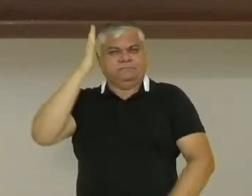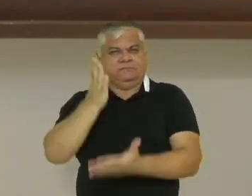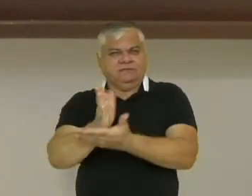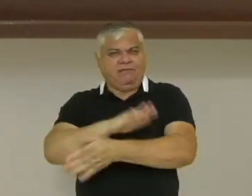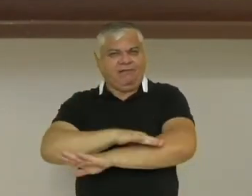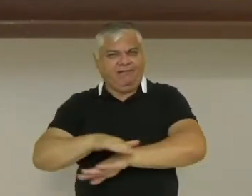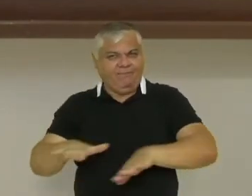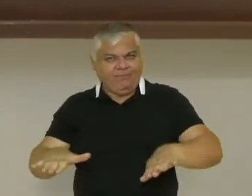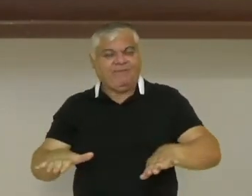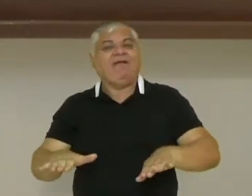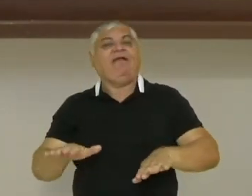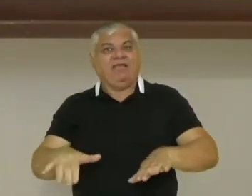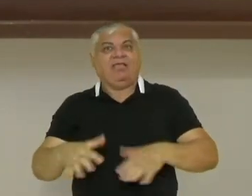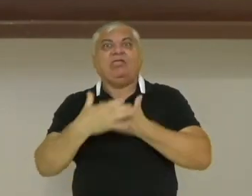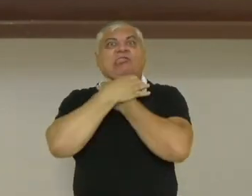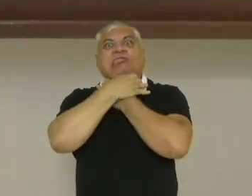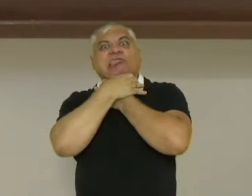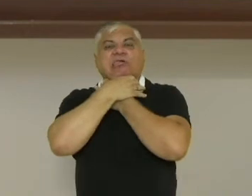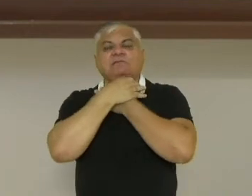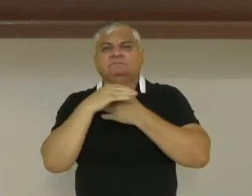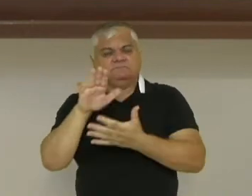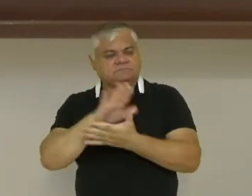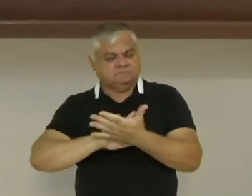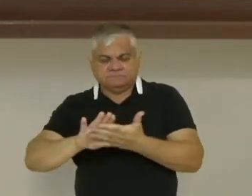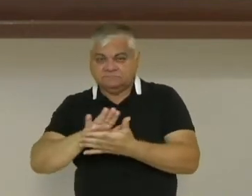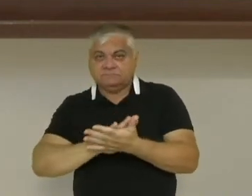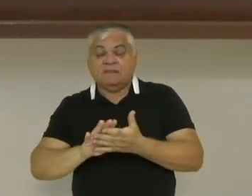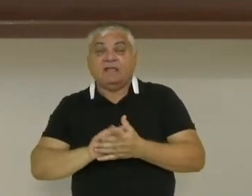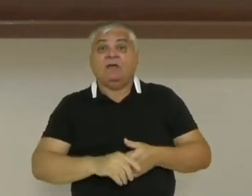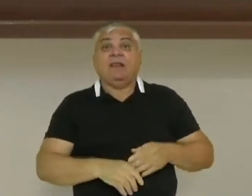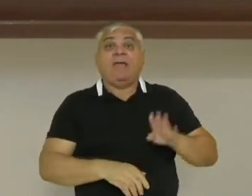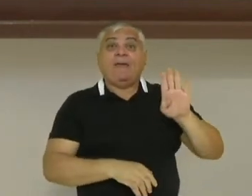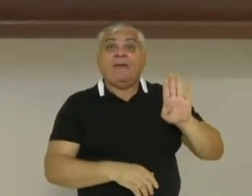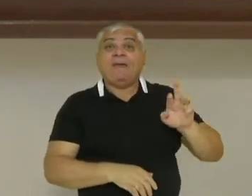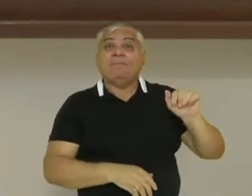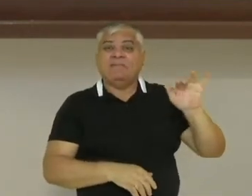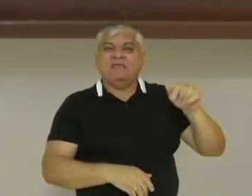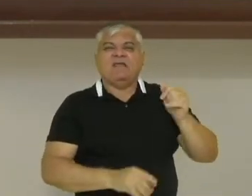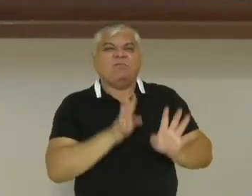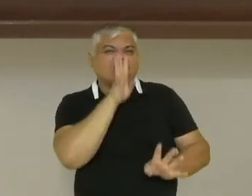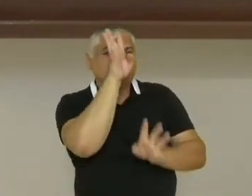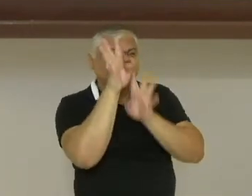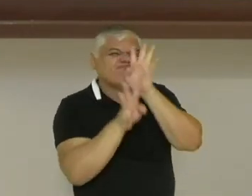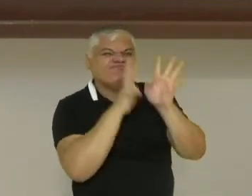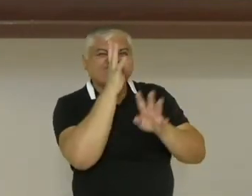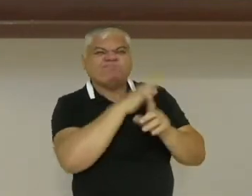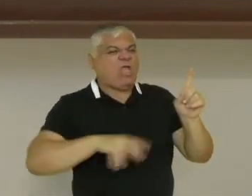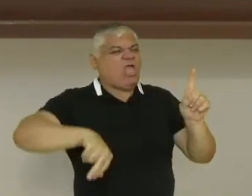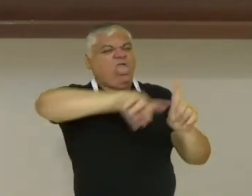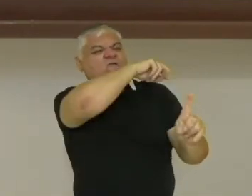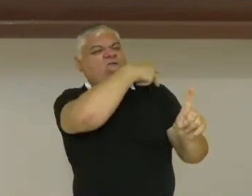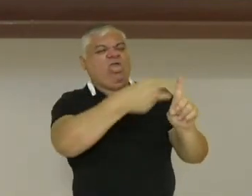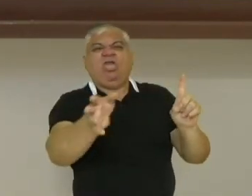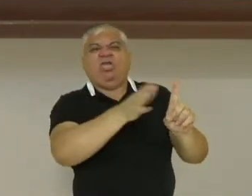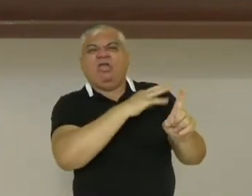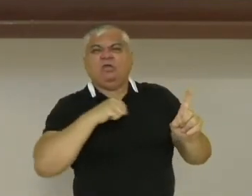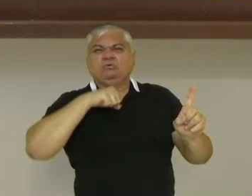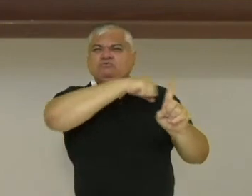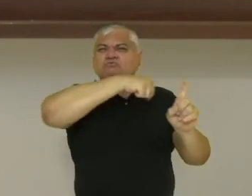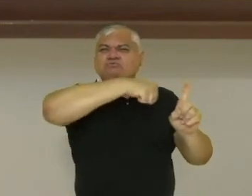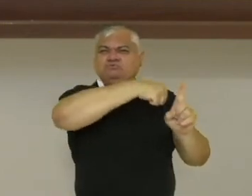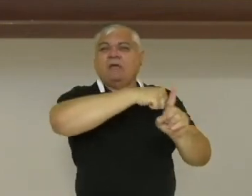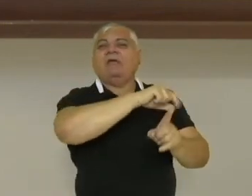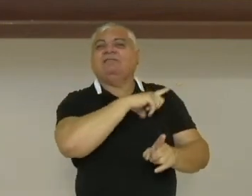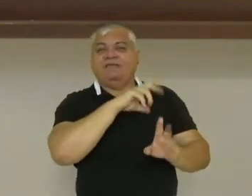sai estrangulado e nada. E a briga não. A briga acontece de qualquer jeito, tem chute, tem soco. Então, essa é a maior diferença da briga e